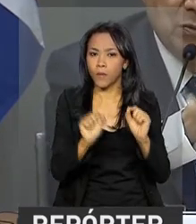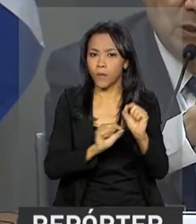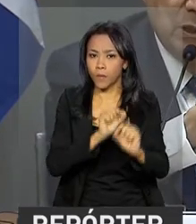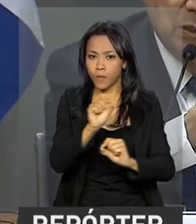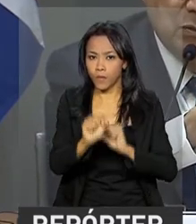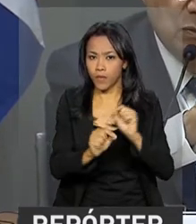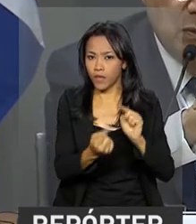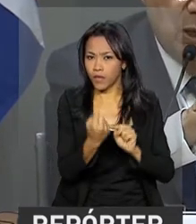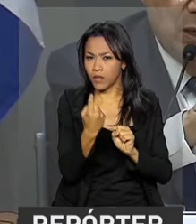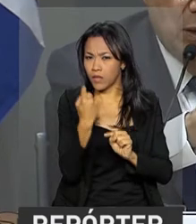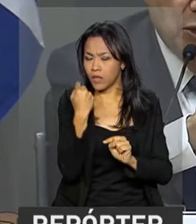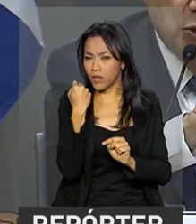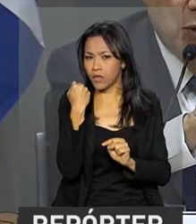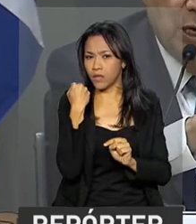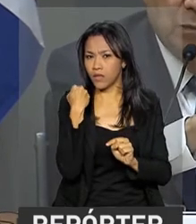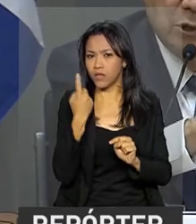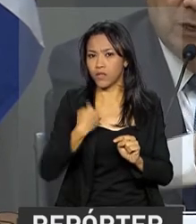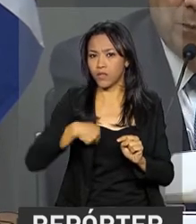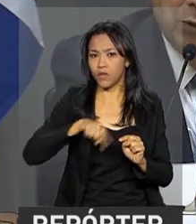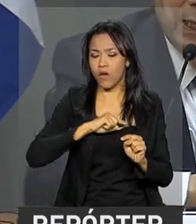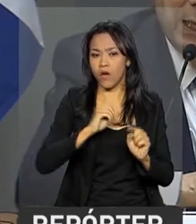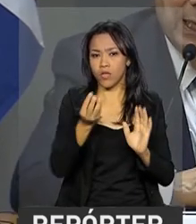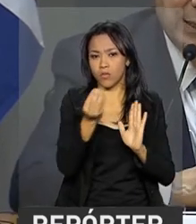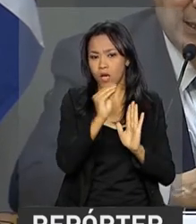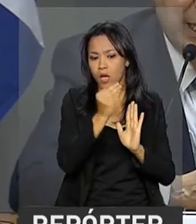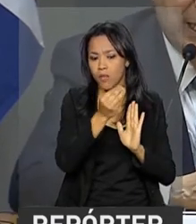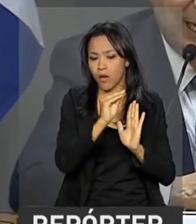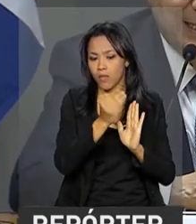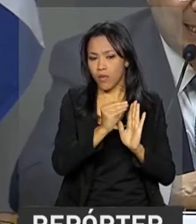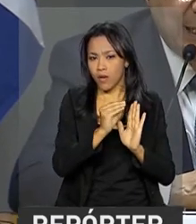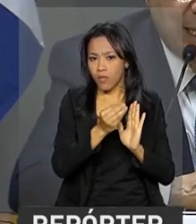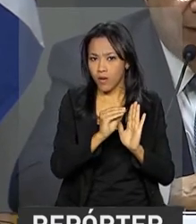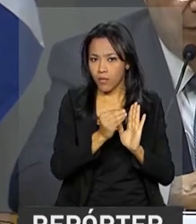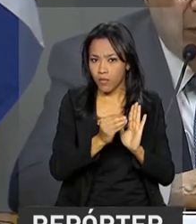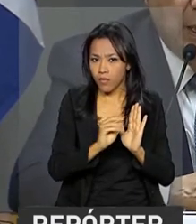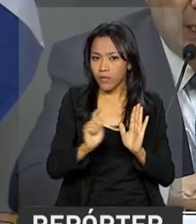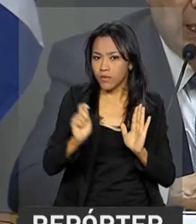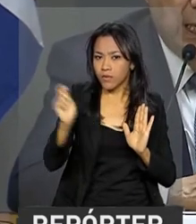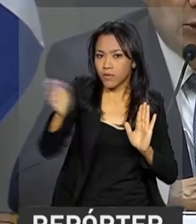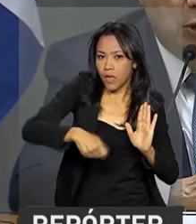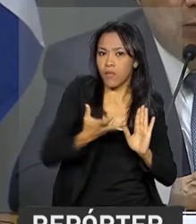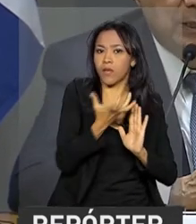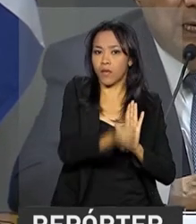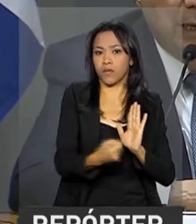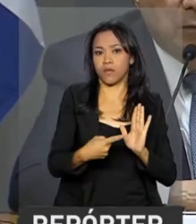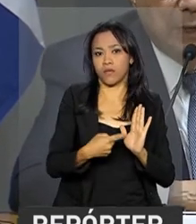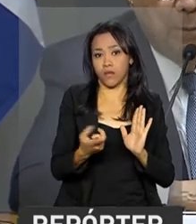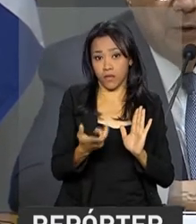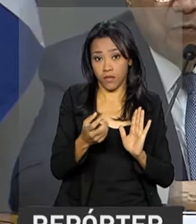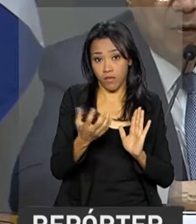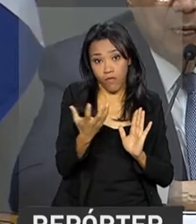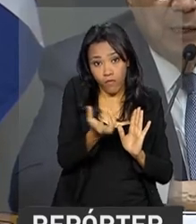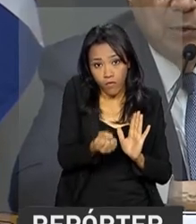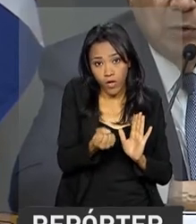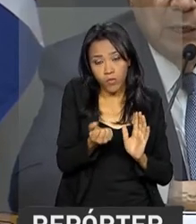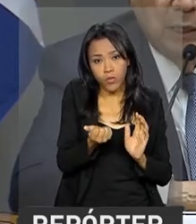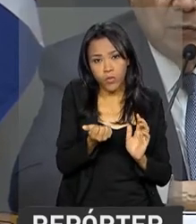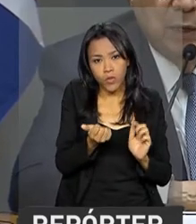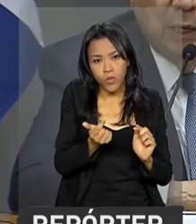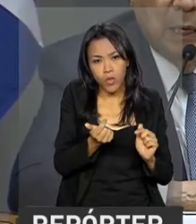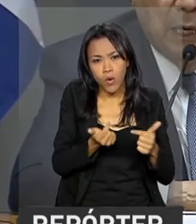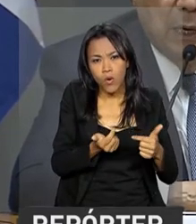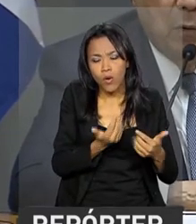desde o iso julgamos que poderia ser aceitável a pensar em medidas